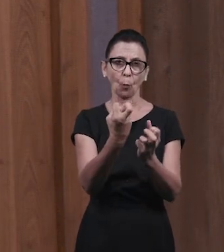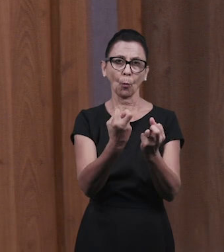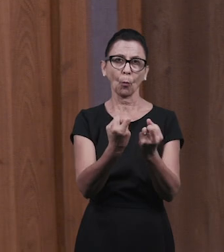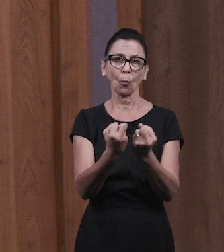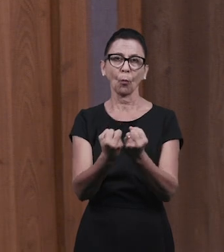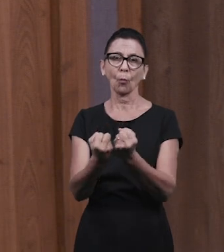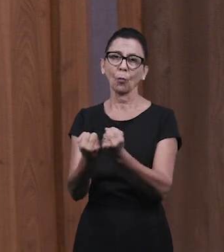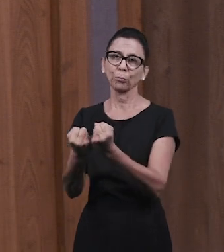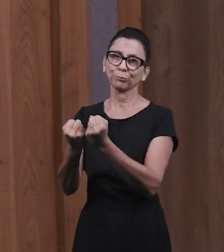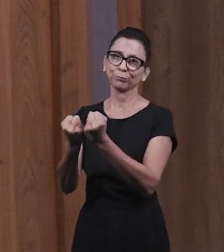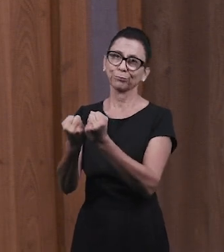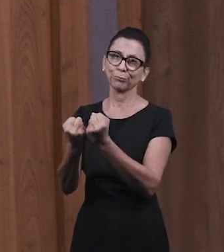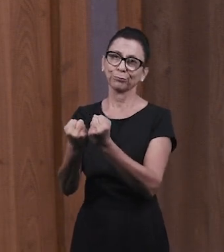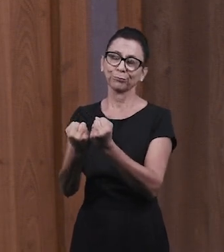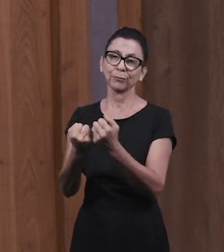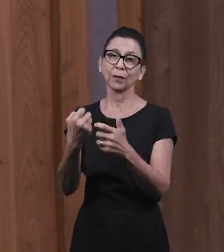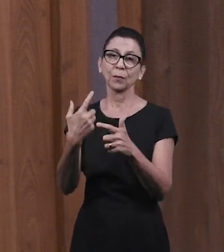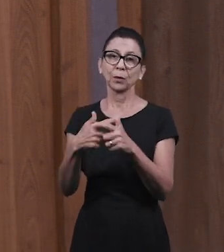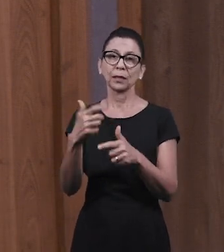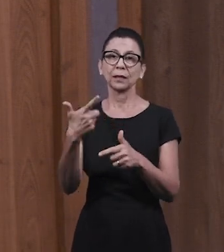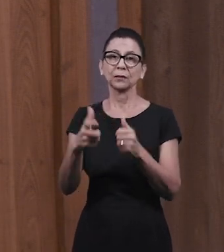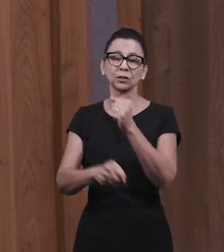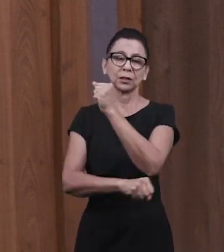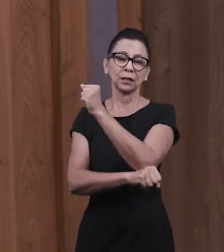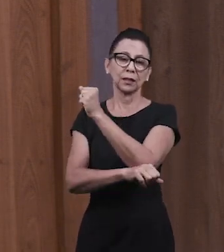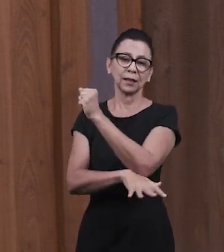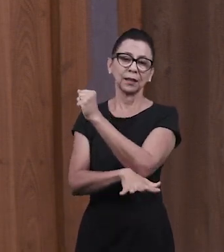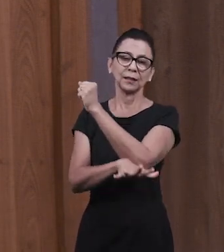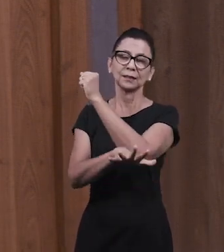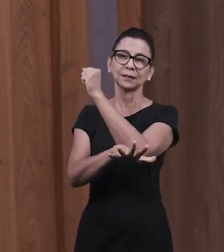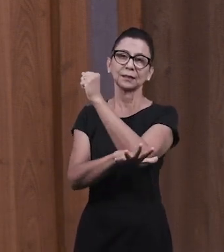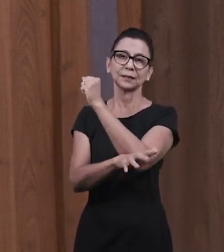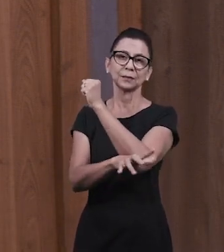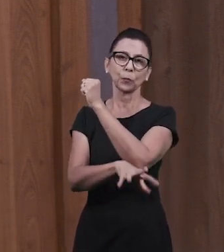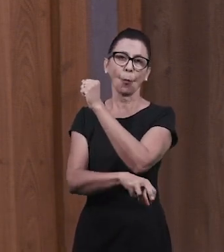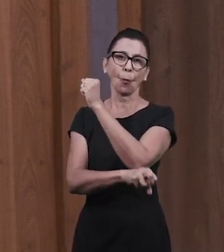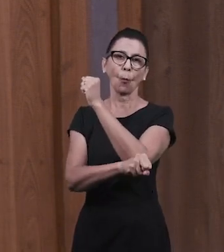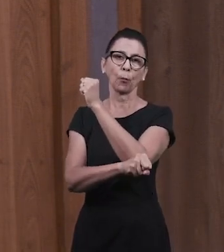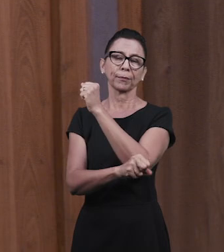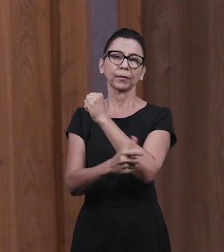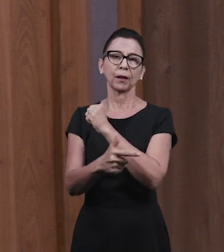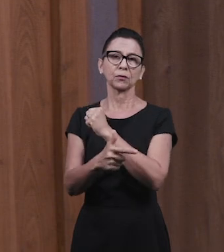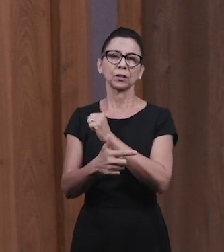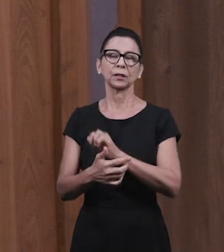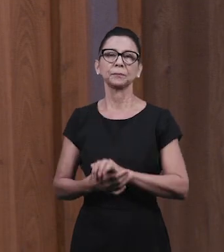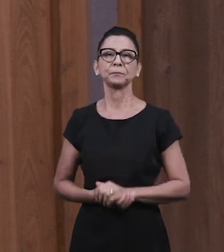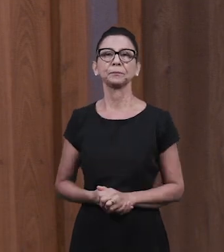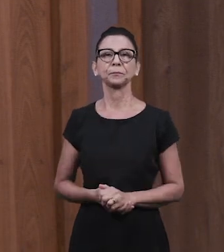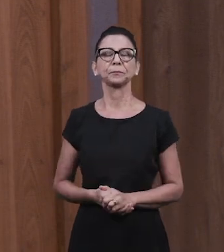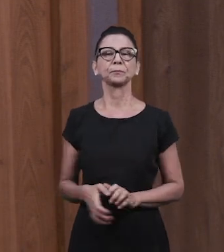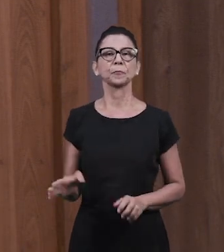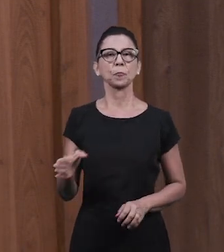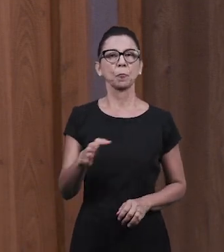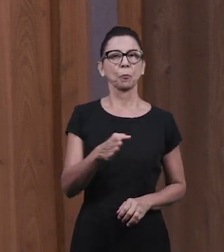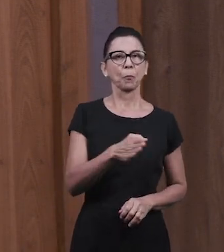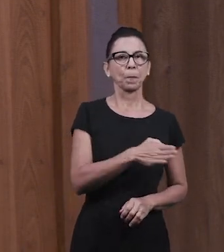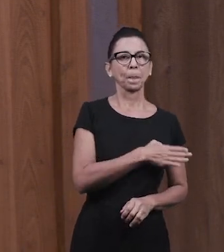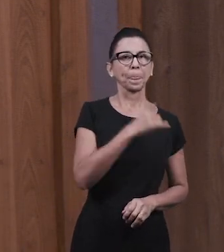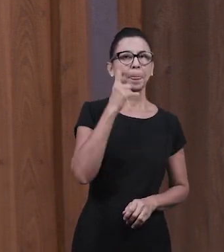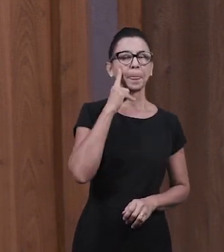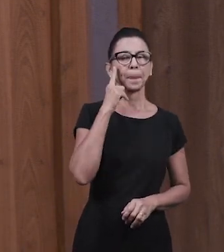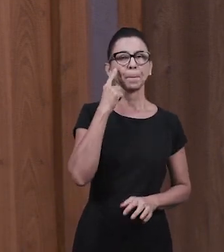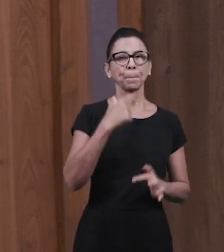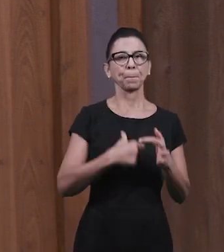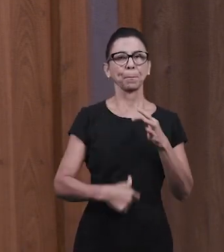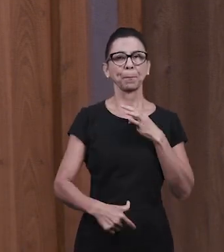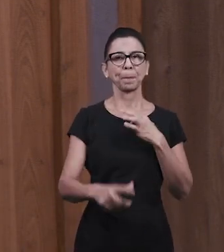agora da 3.2, é o nosso irmão Rovanir. O Rovanir, ele é um obreiro da igreja em Londrina, no estado do